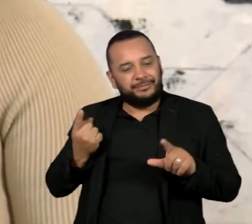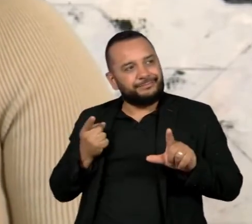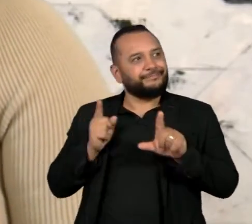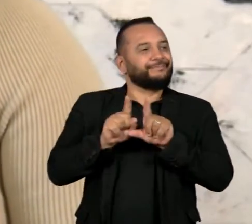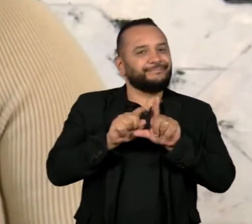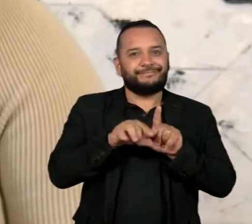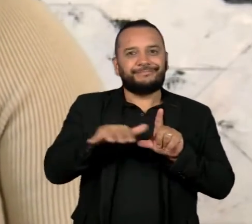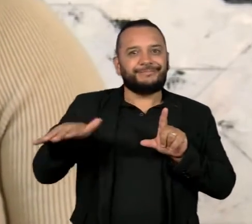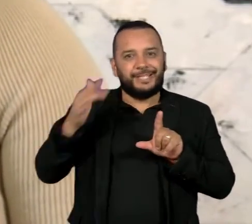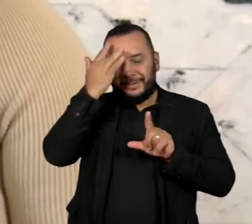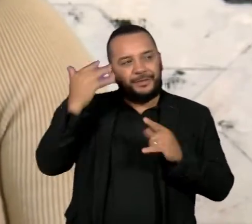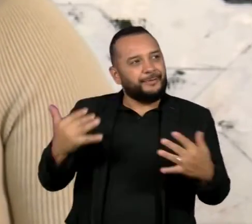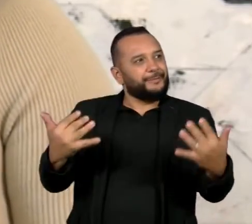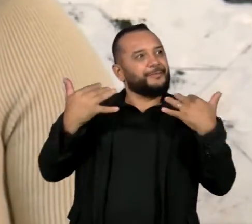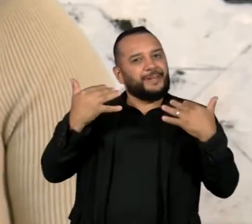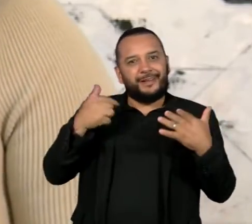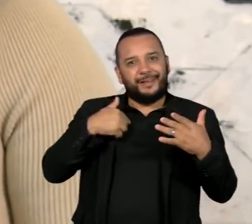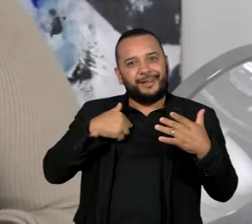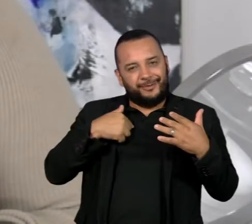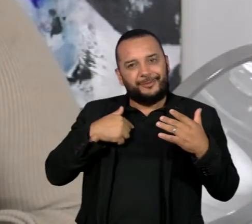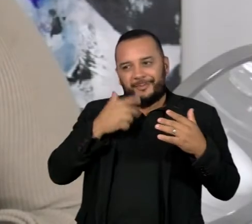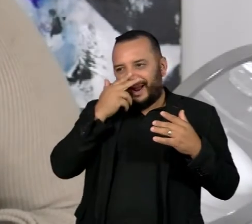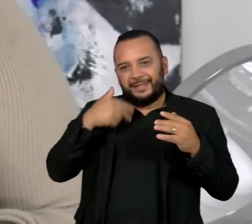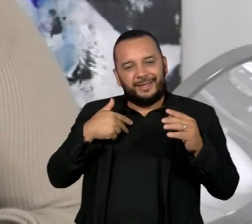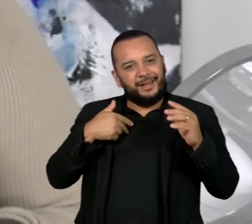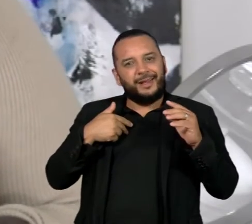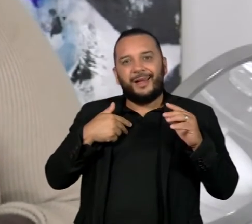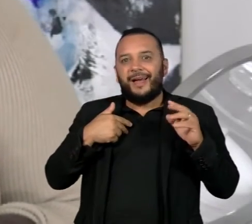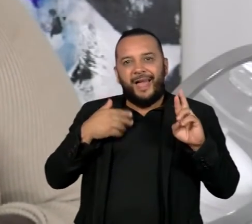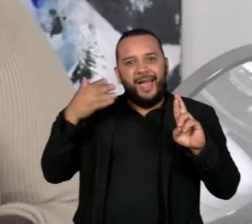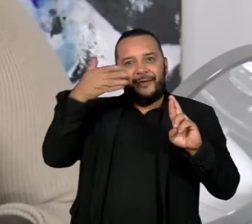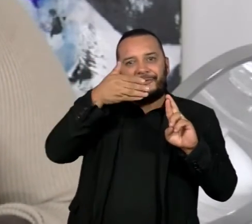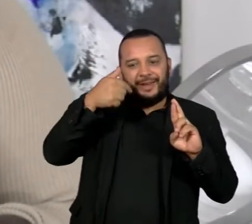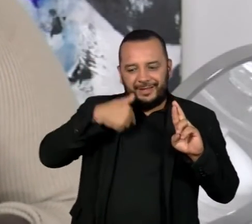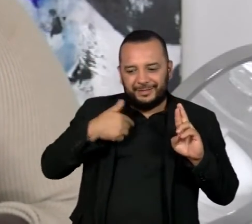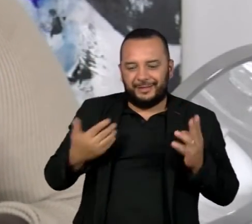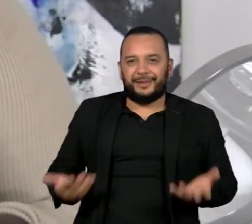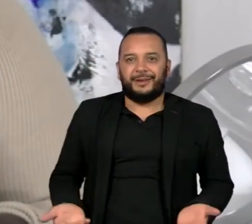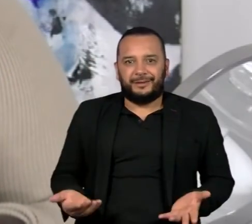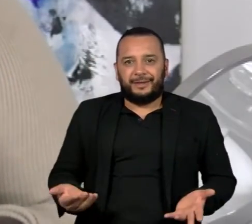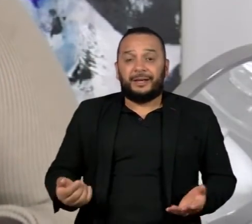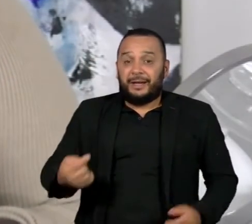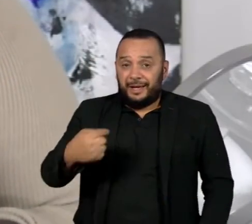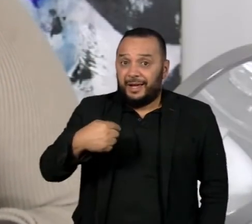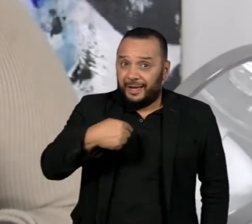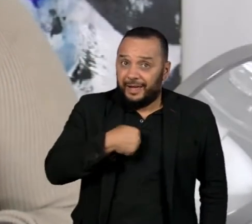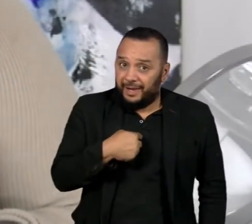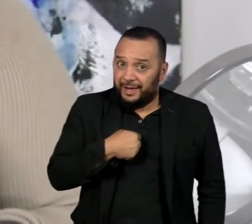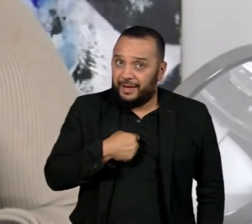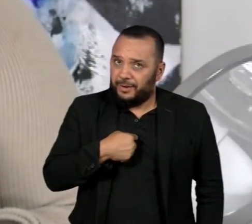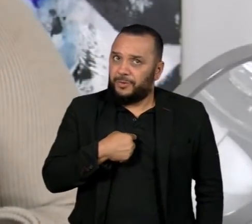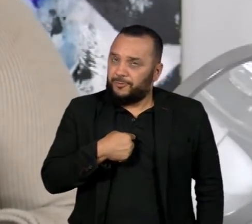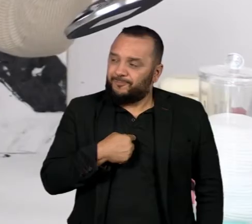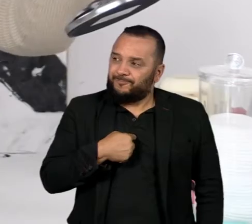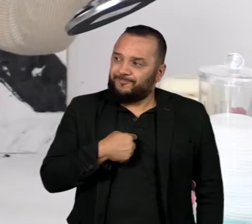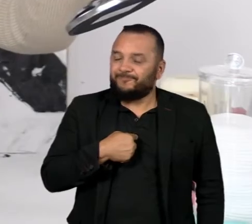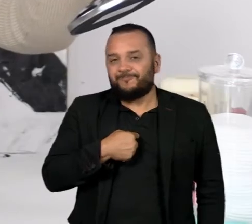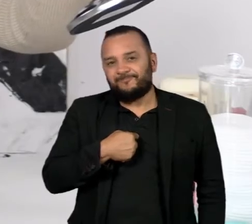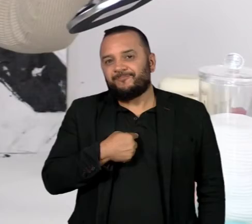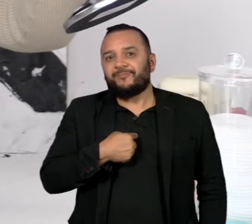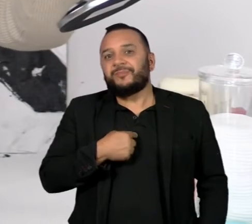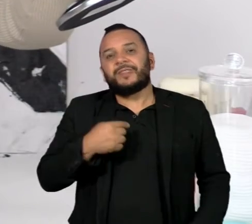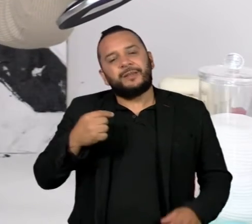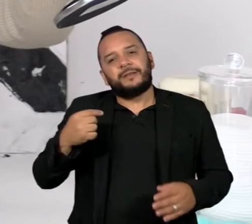cara, as pessoas podem me ver como uma referência. Quando você estabelece quem você é, estabelece o seu know-how do que